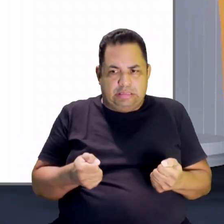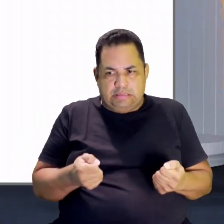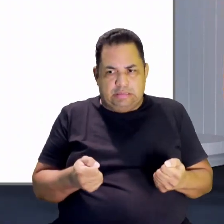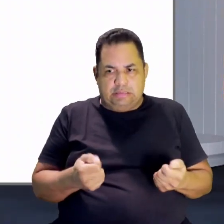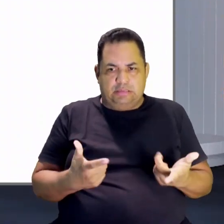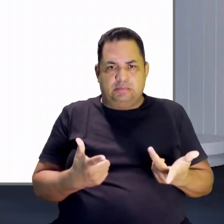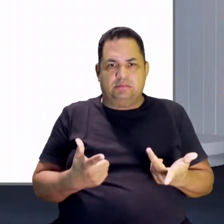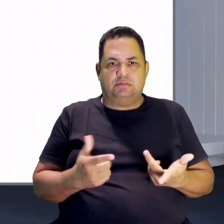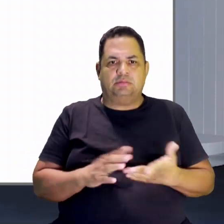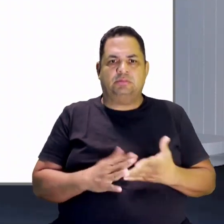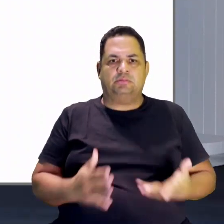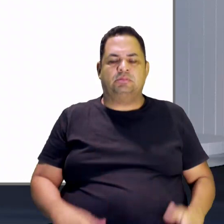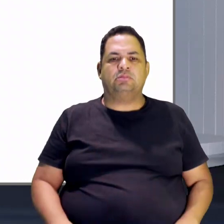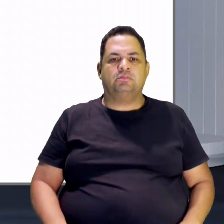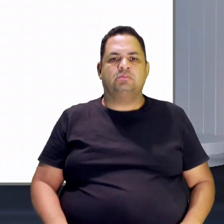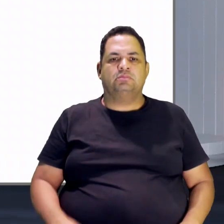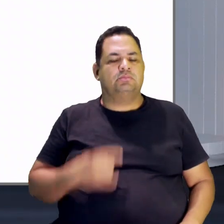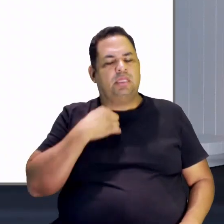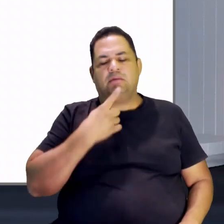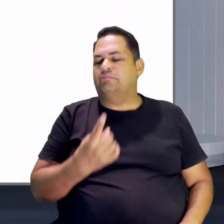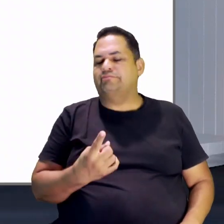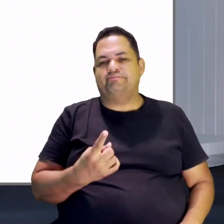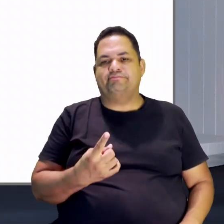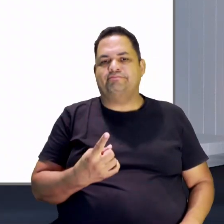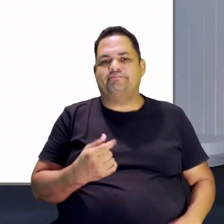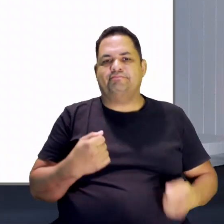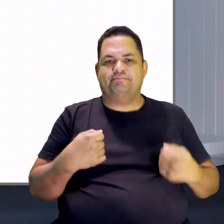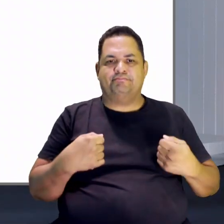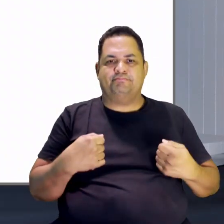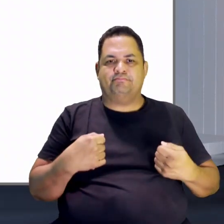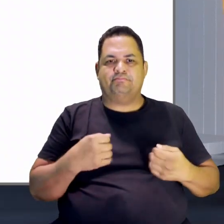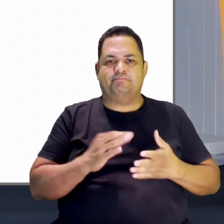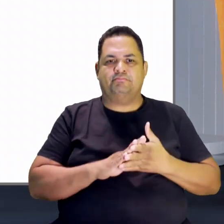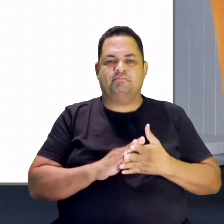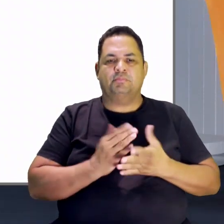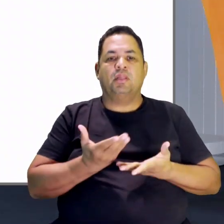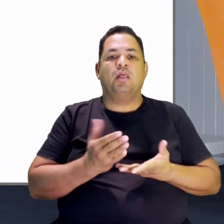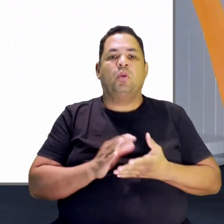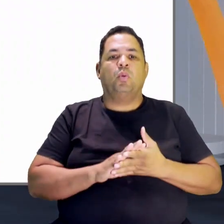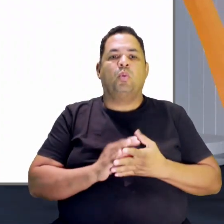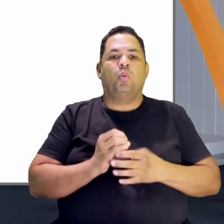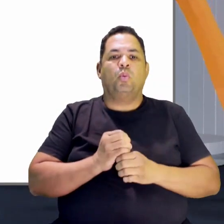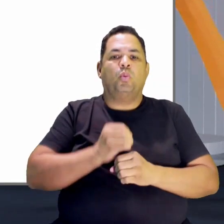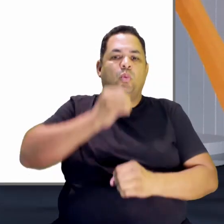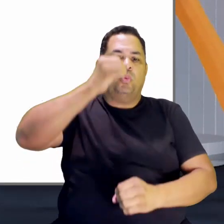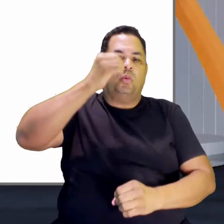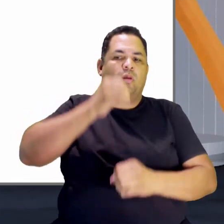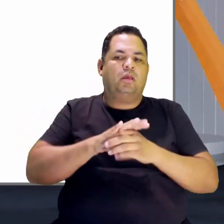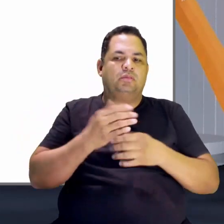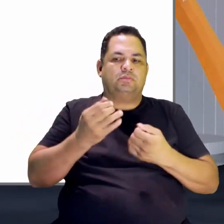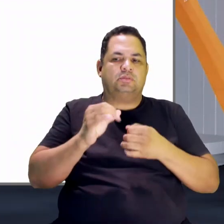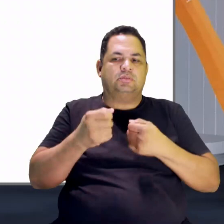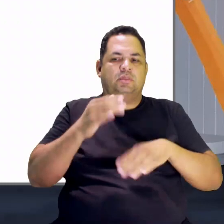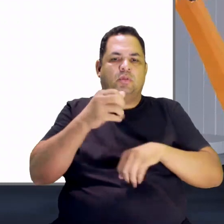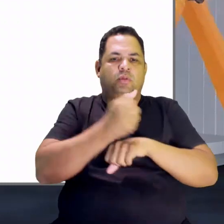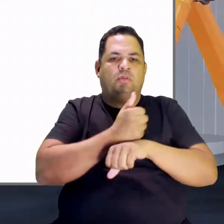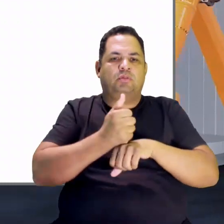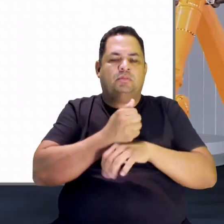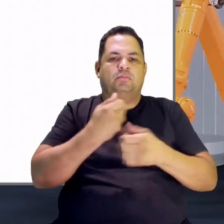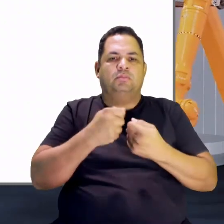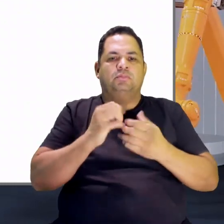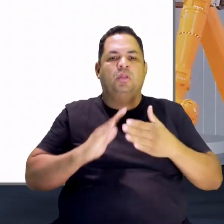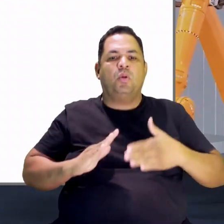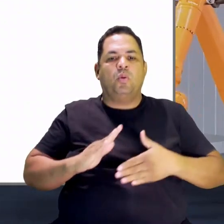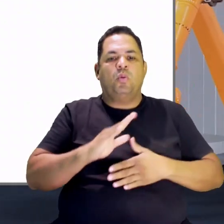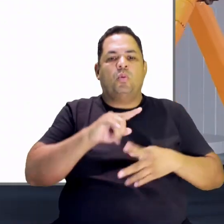senão está te puxando. Não dá. Então, os arquitetos precisam construir um plano com o ângulo do plano inclinado,